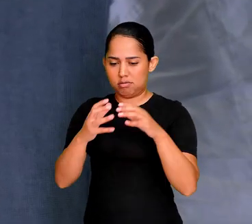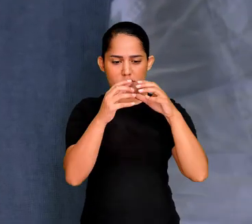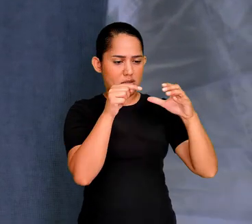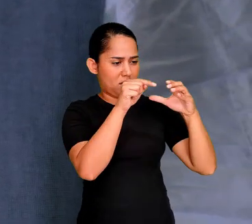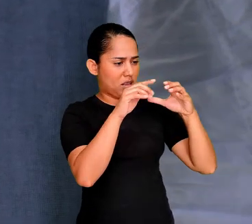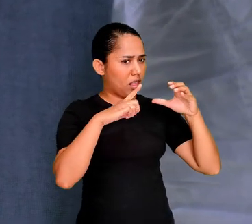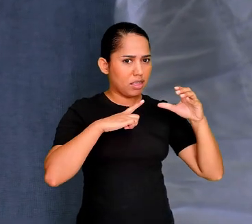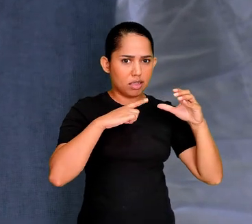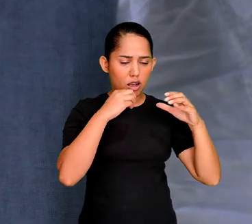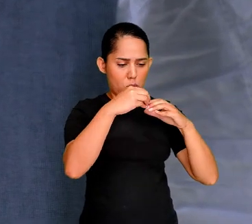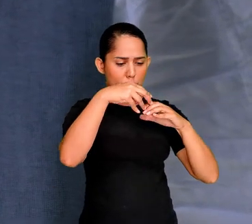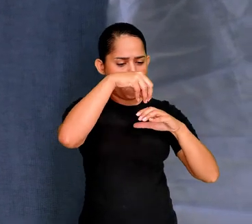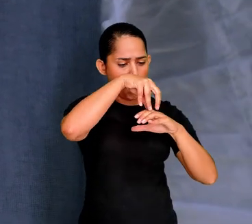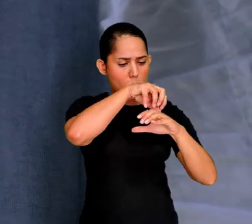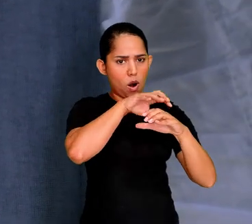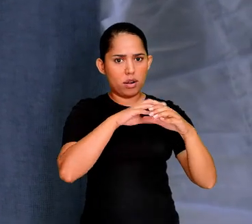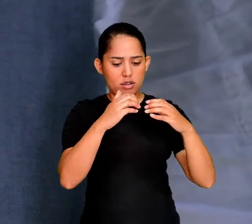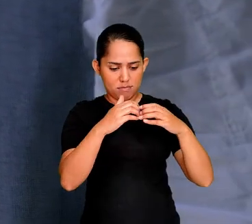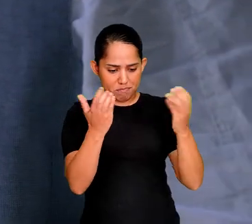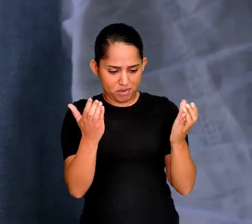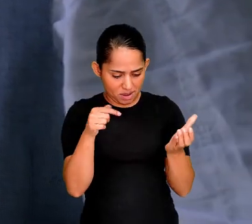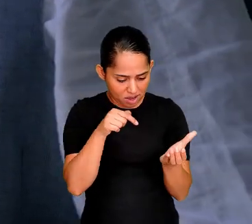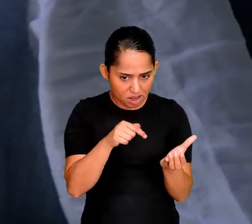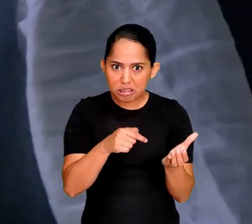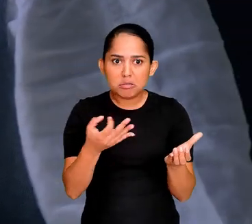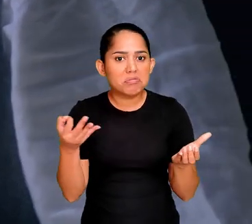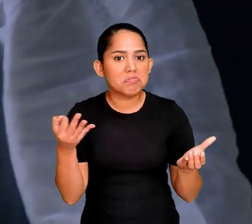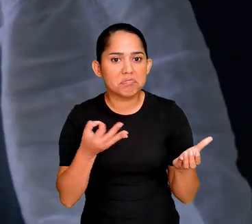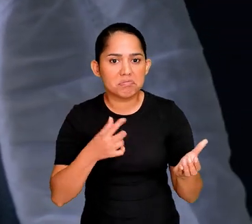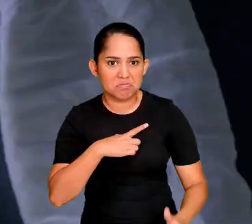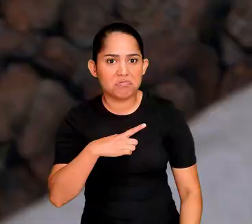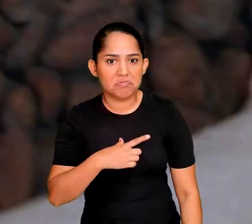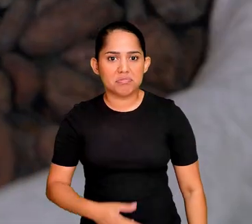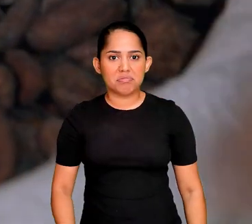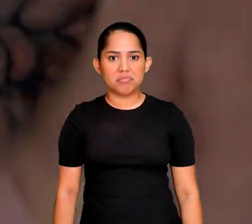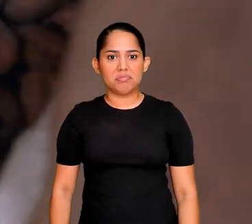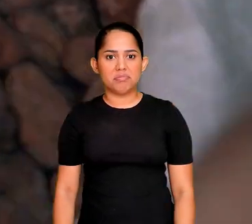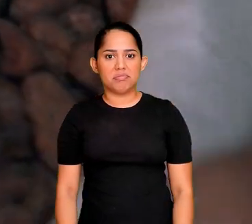por fora, um fruto que por fora está contaminado, quando a gente abre, dentro está intacto.